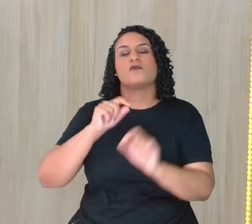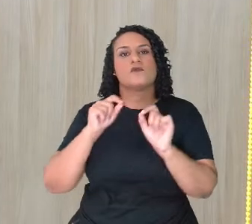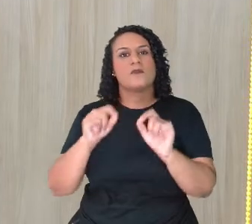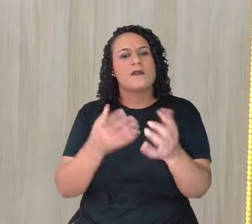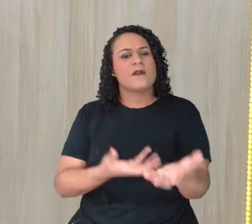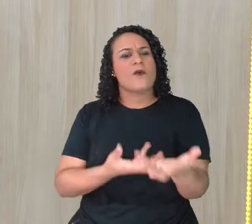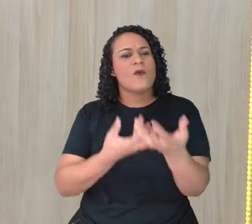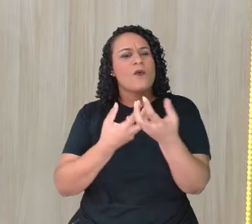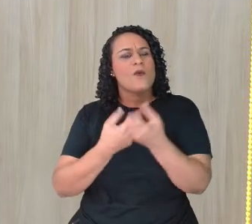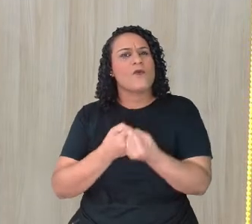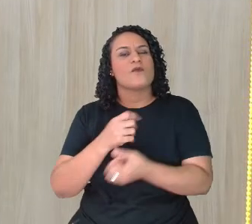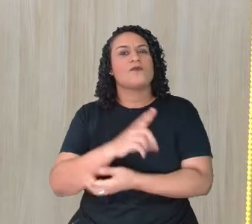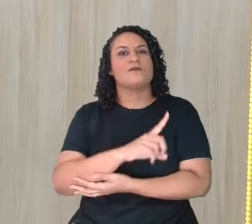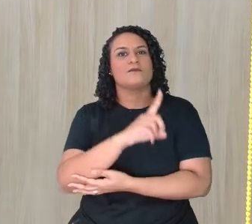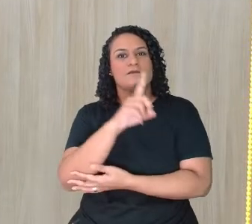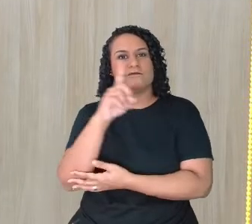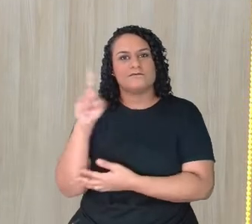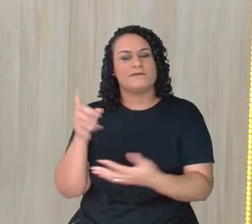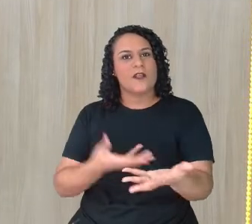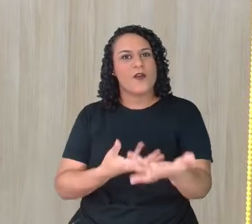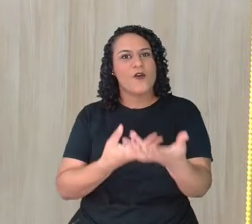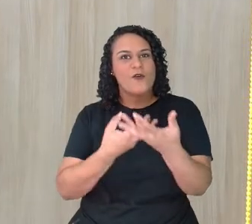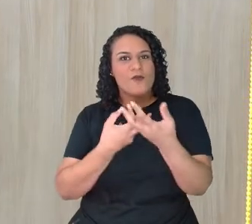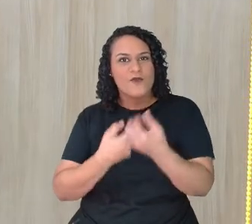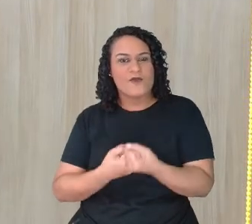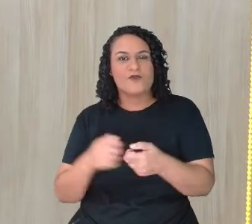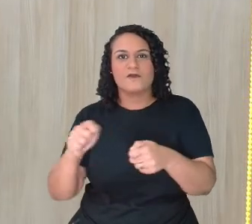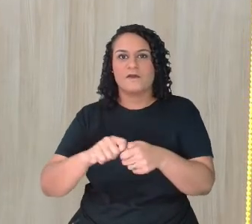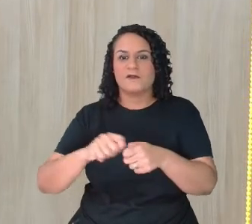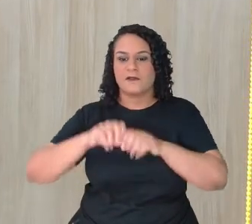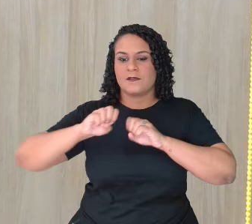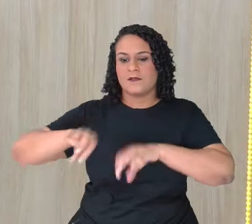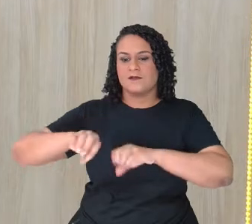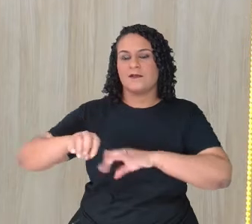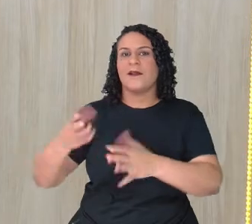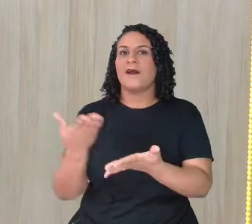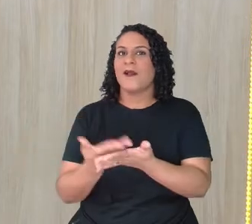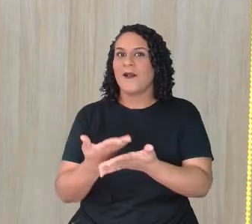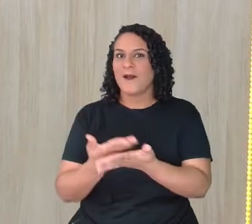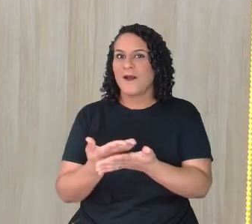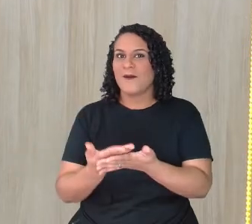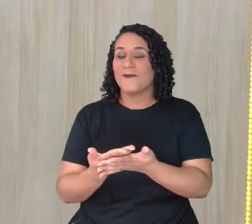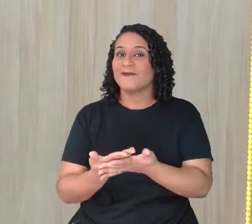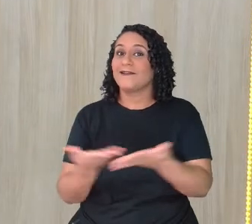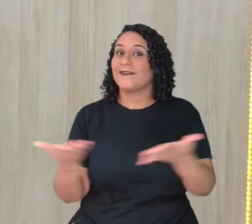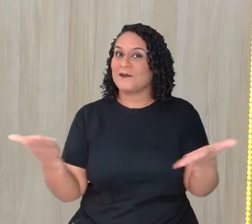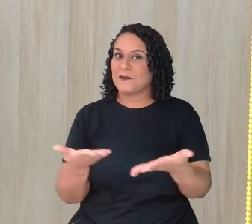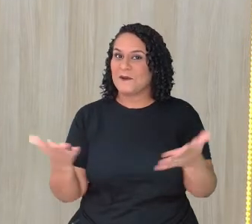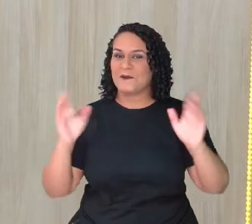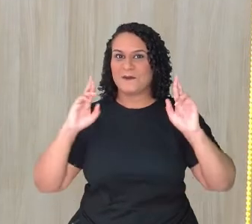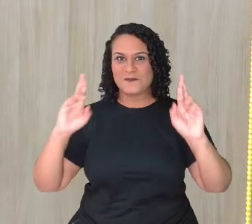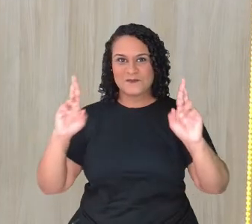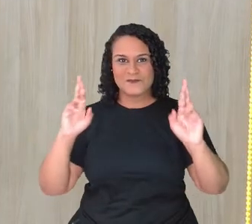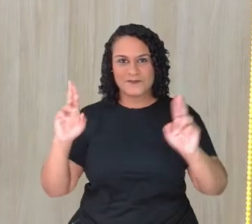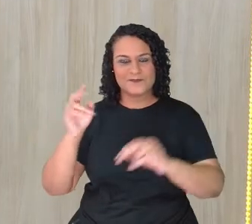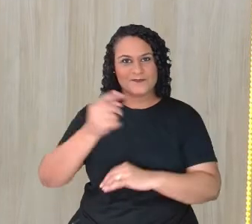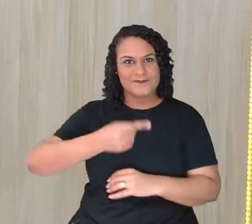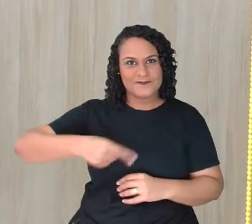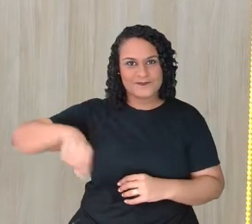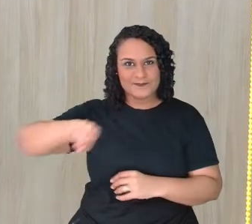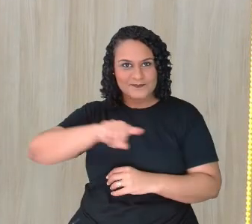dia, não é? Acolho com carinho aquilo que eu estou fazendo, que é ministrando essa aula nesse momento. E espero que